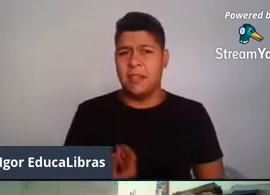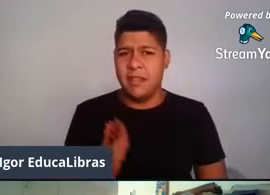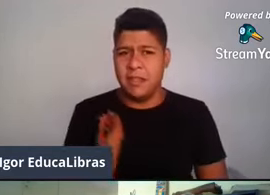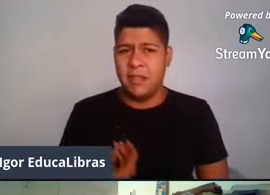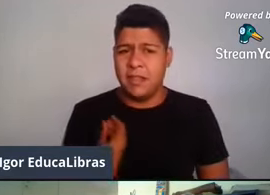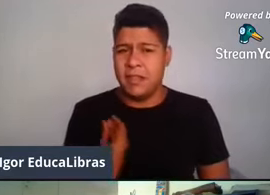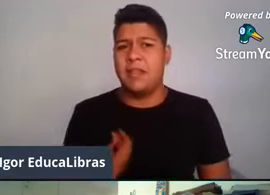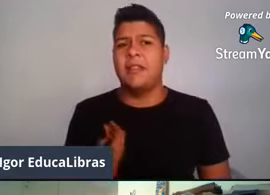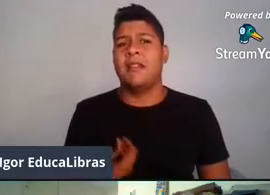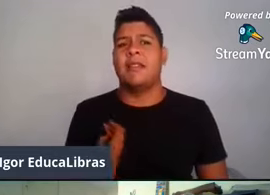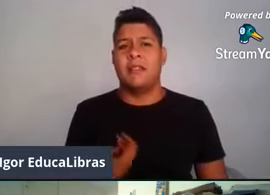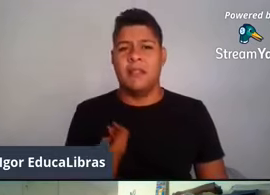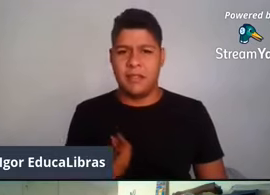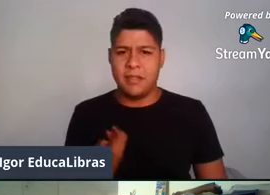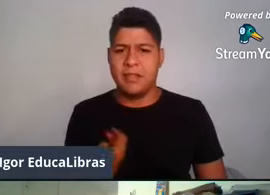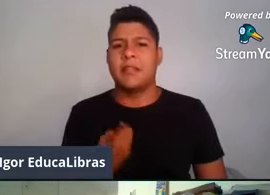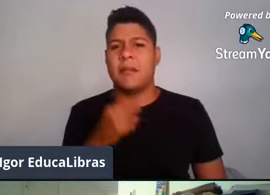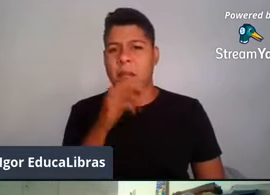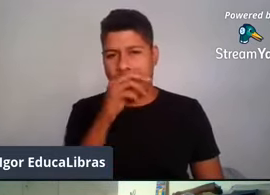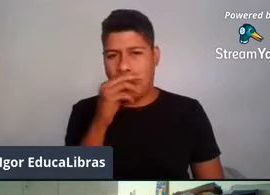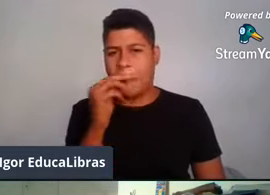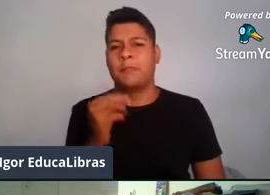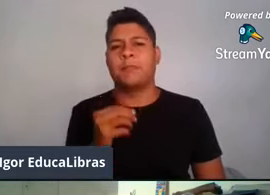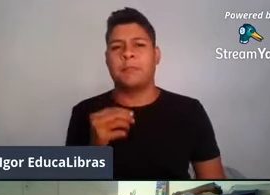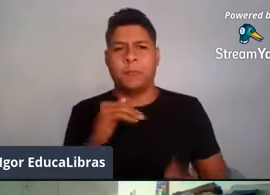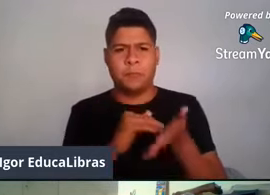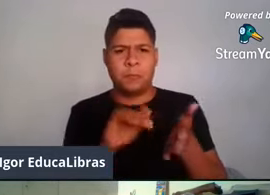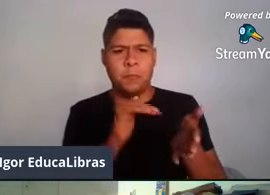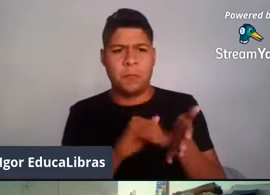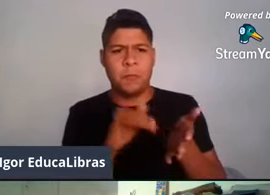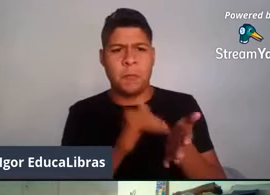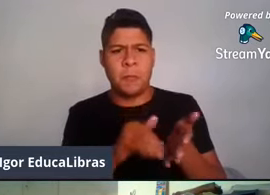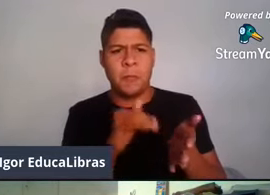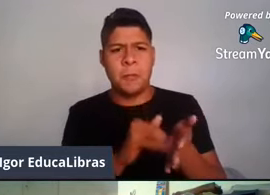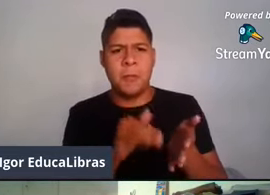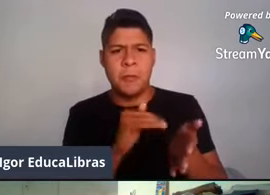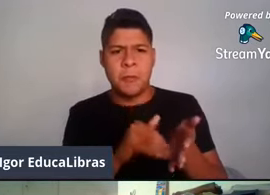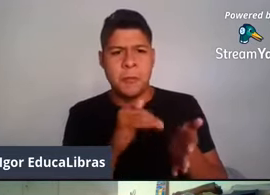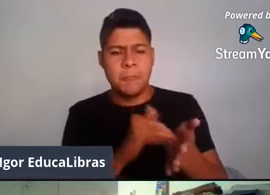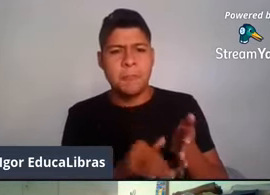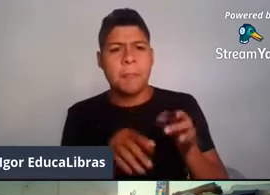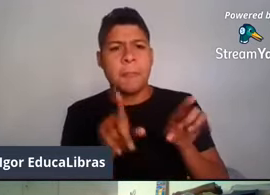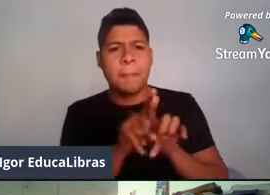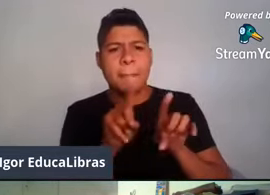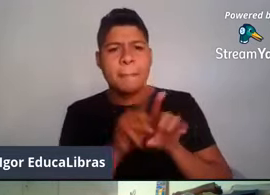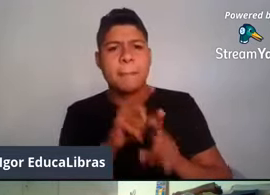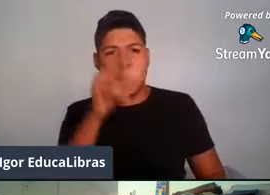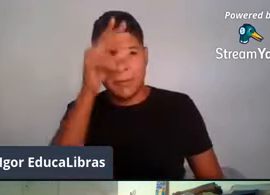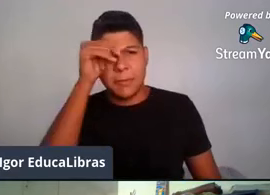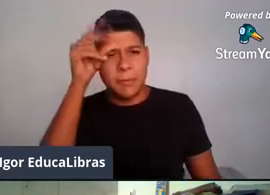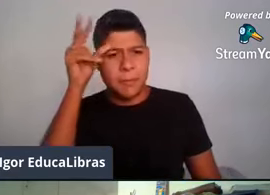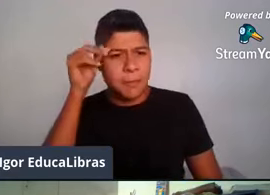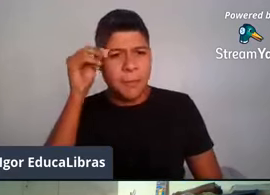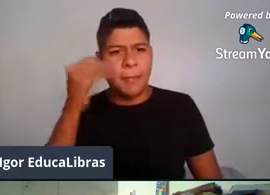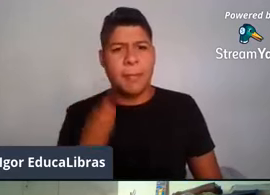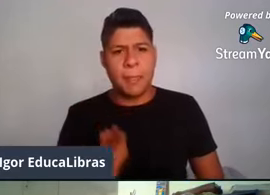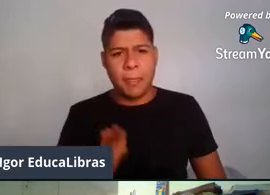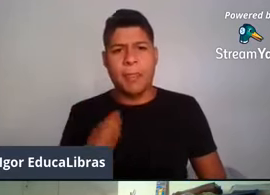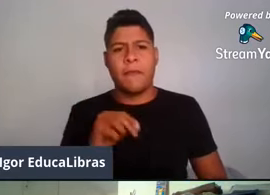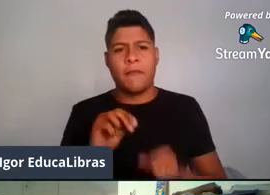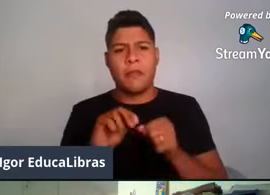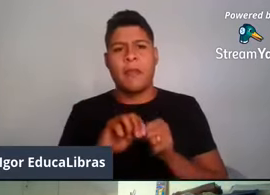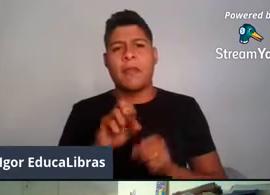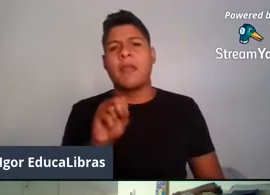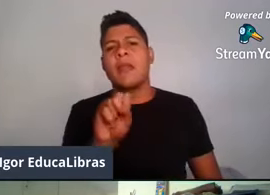né? Isso. E tem ela é secretária, né? Um grupinho, isso. Inclusive o prefeito, né? O prefeito fez São Francisco também.